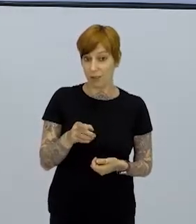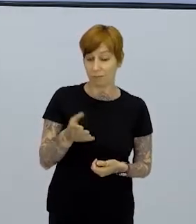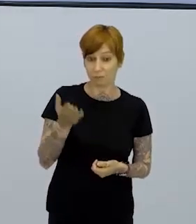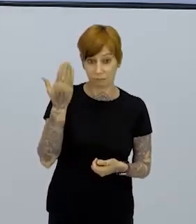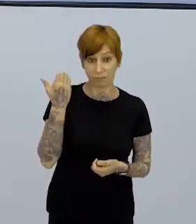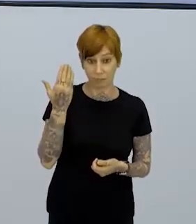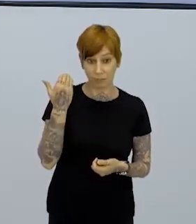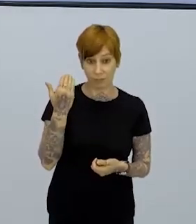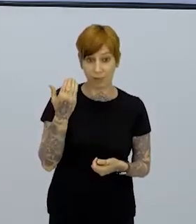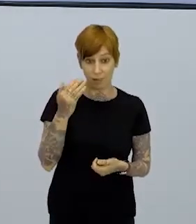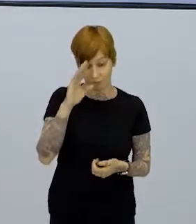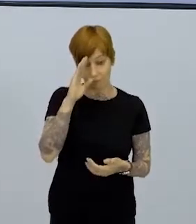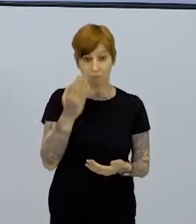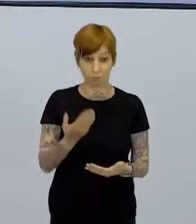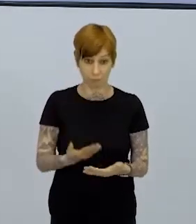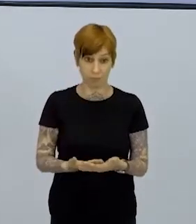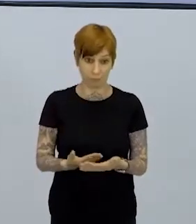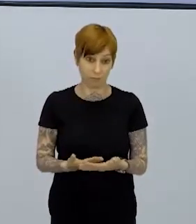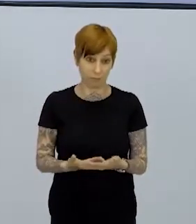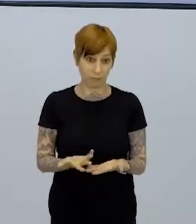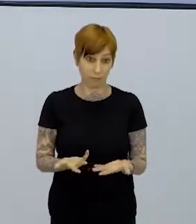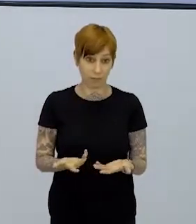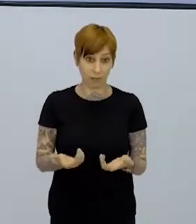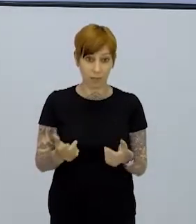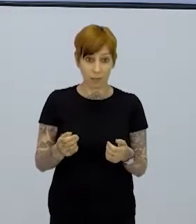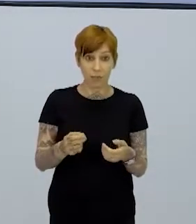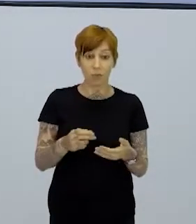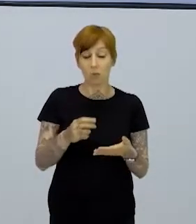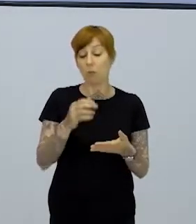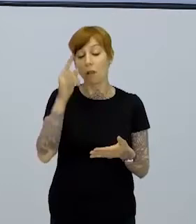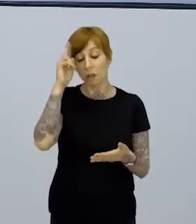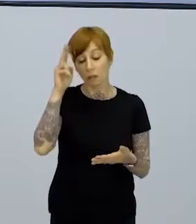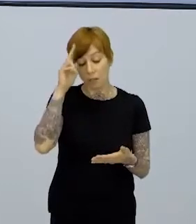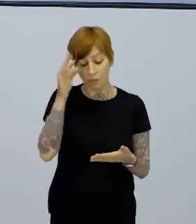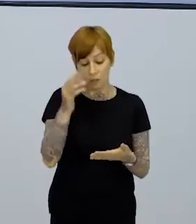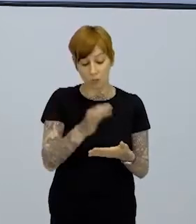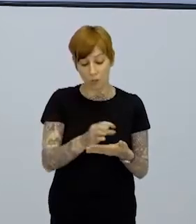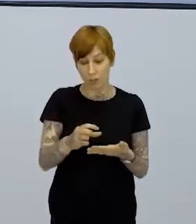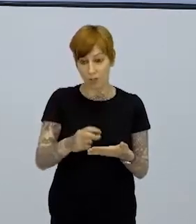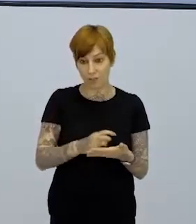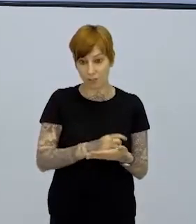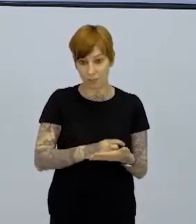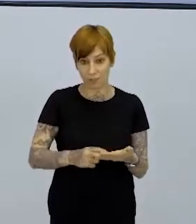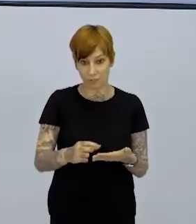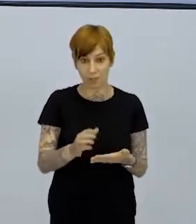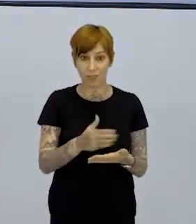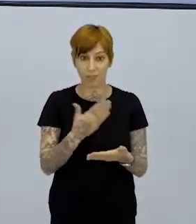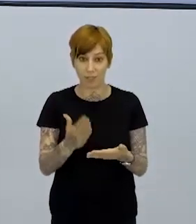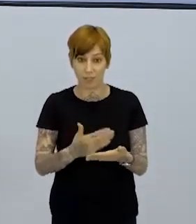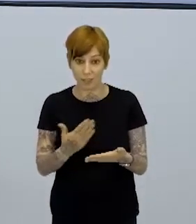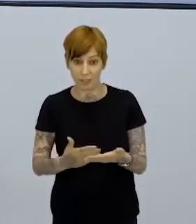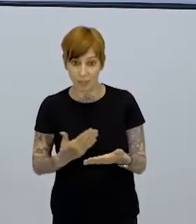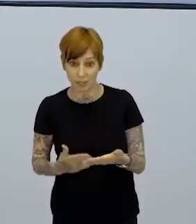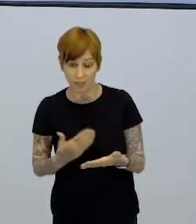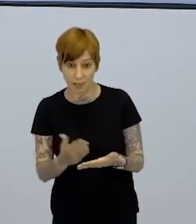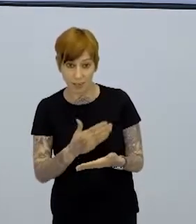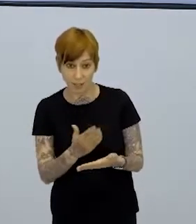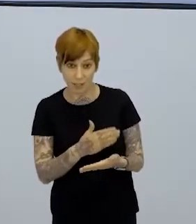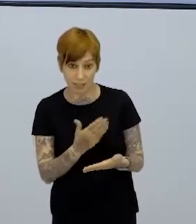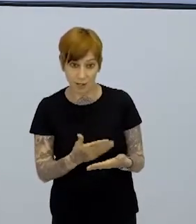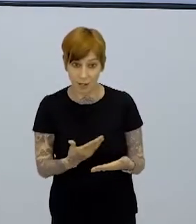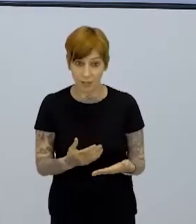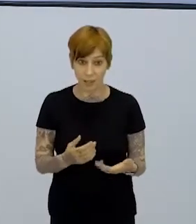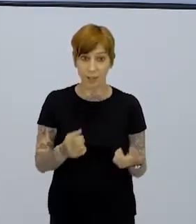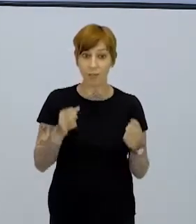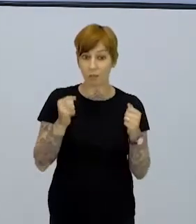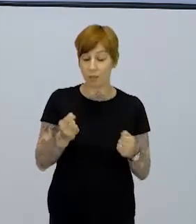por exemplo, colocar histórias em quadrinho, como também livros, né, que podem ser